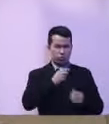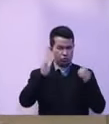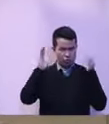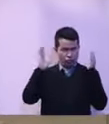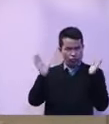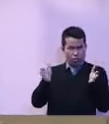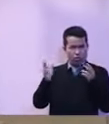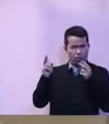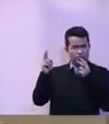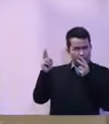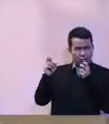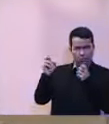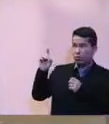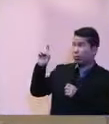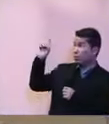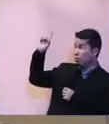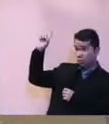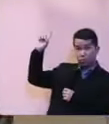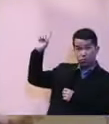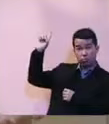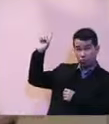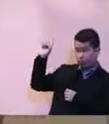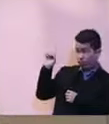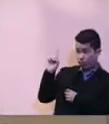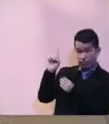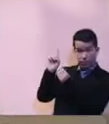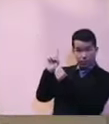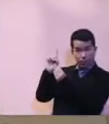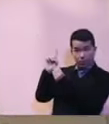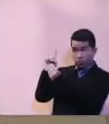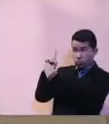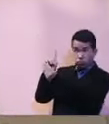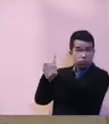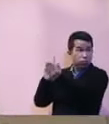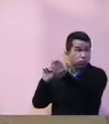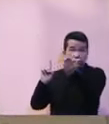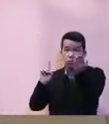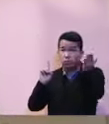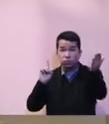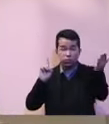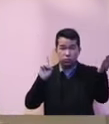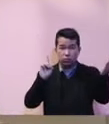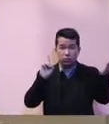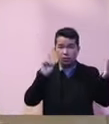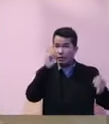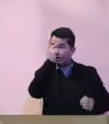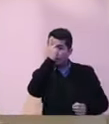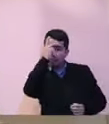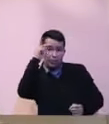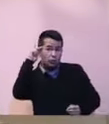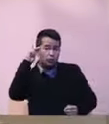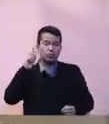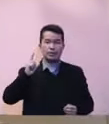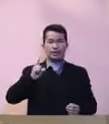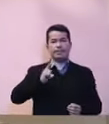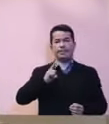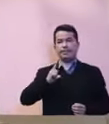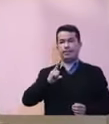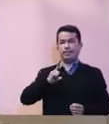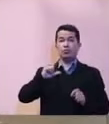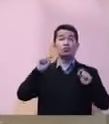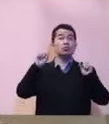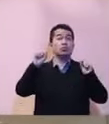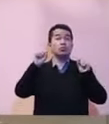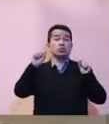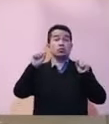trono para dividir os seus tesouros com aqueles que têm a chave. E a chave é o temor do Senhor. E